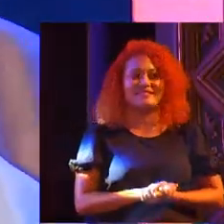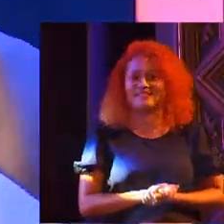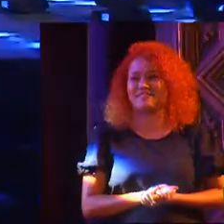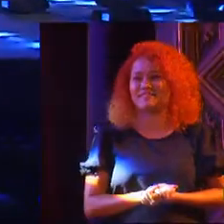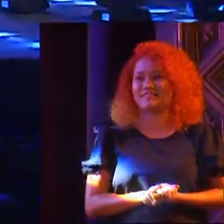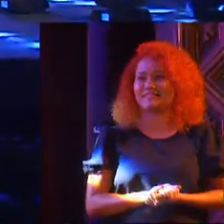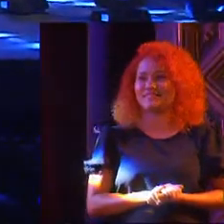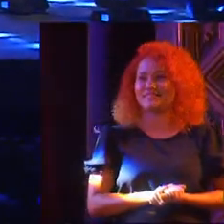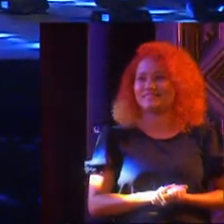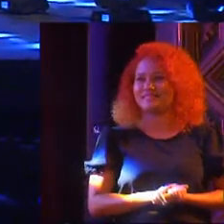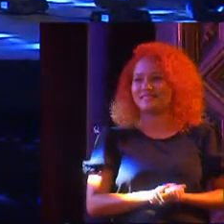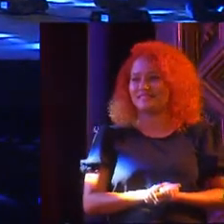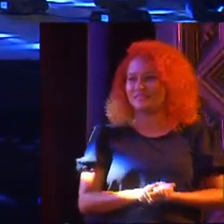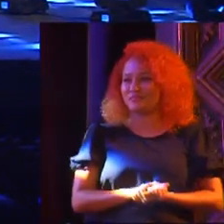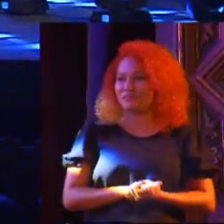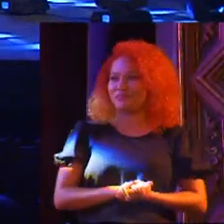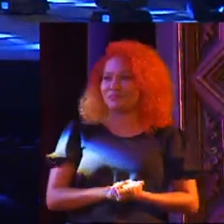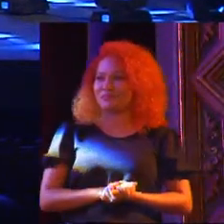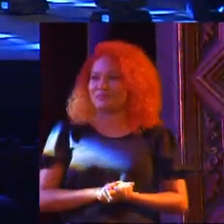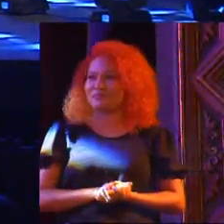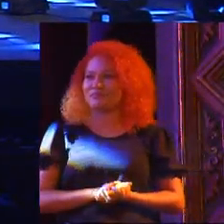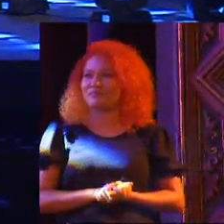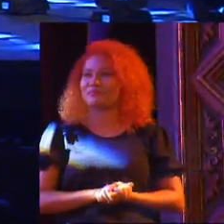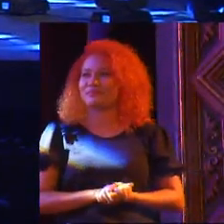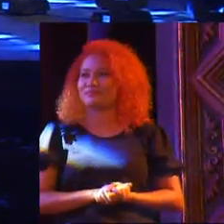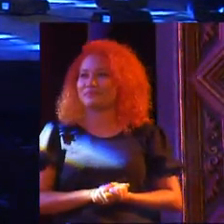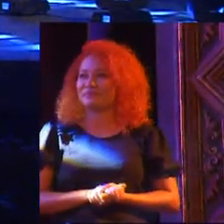Lindo, bora fazer a foto, aquela foto bonita.